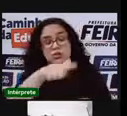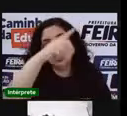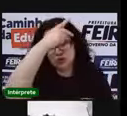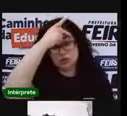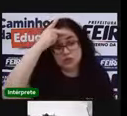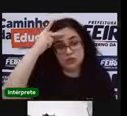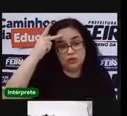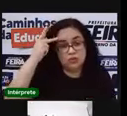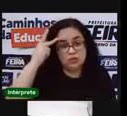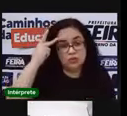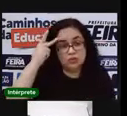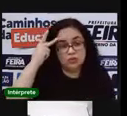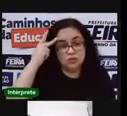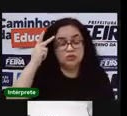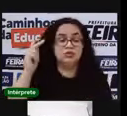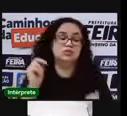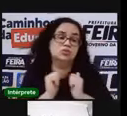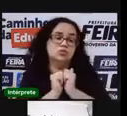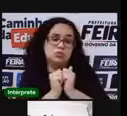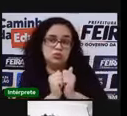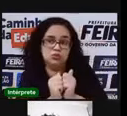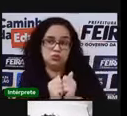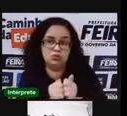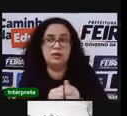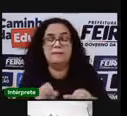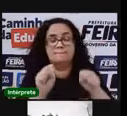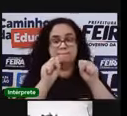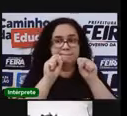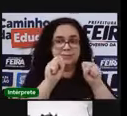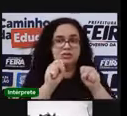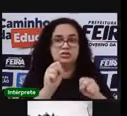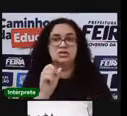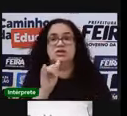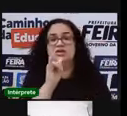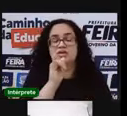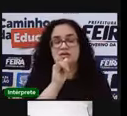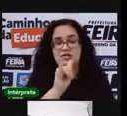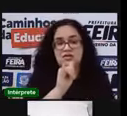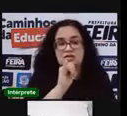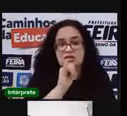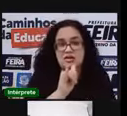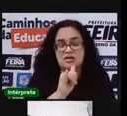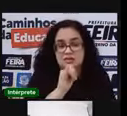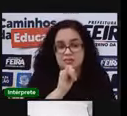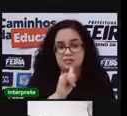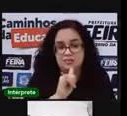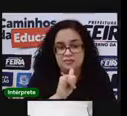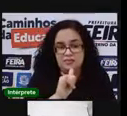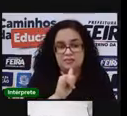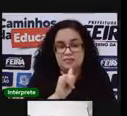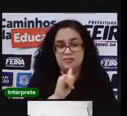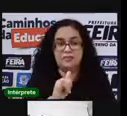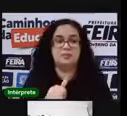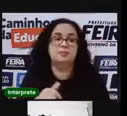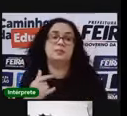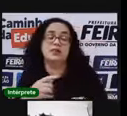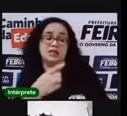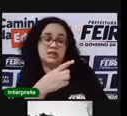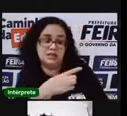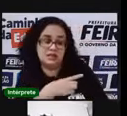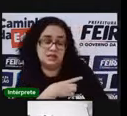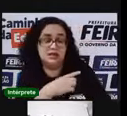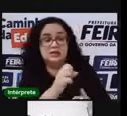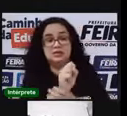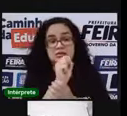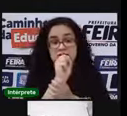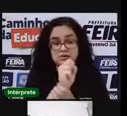que está aí conosco, da maneira que a gente pode, a gente vai falar mais disso na frente aí, não é? Promover